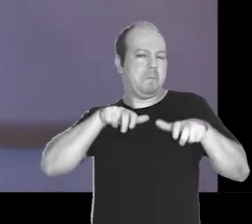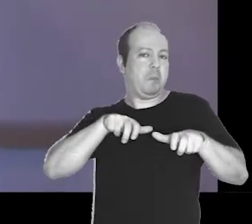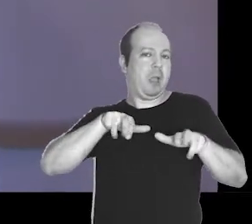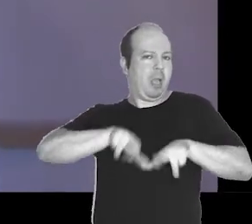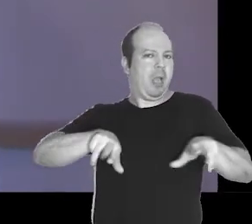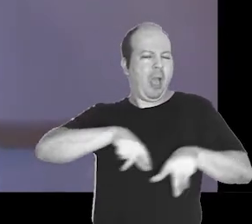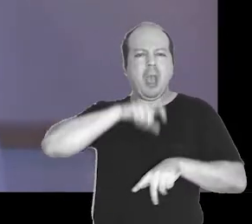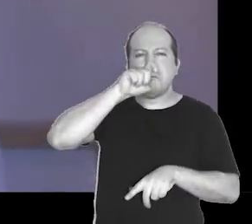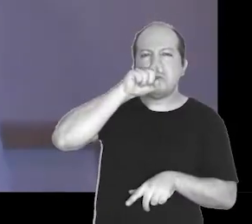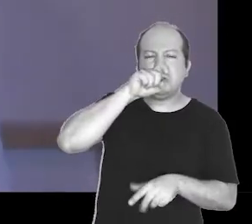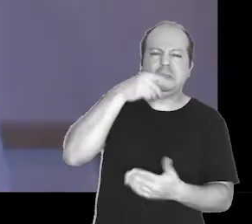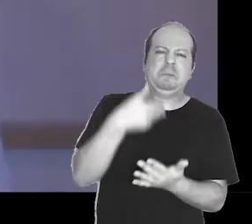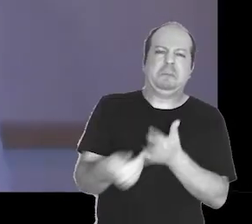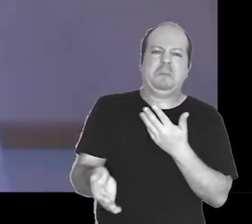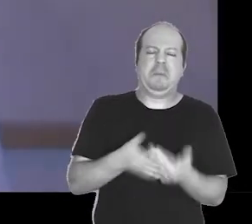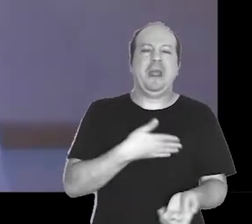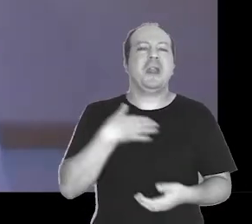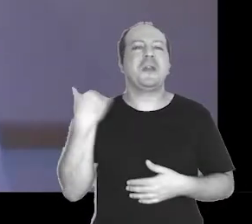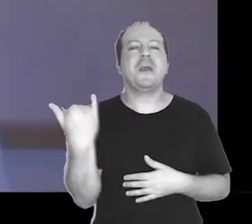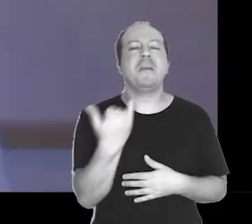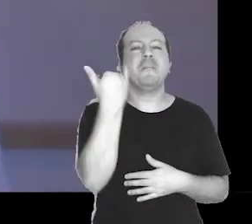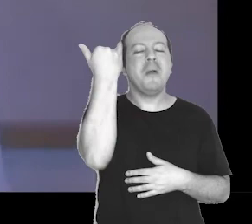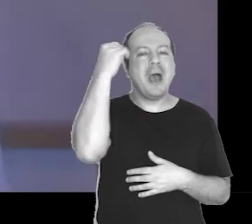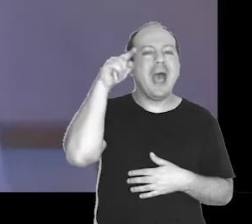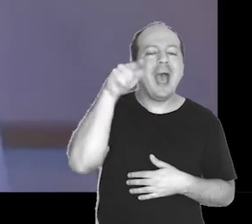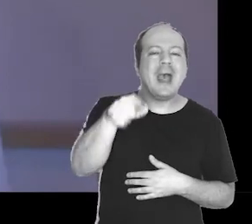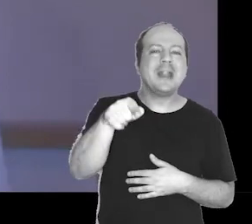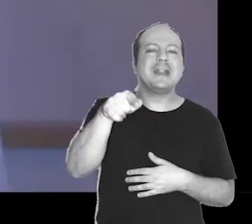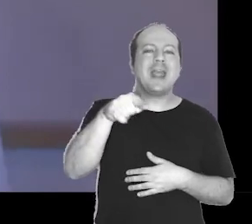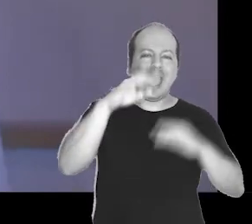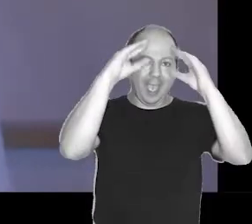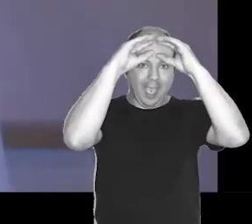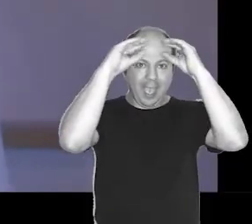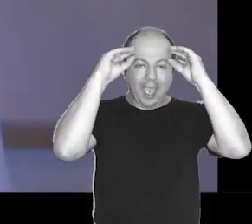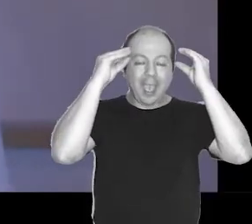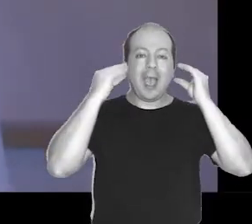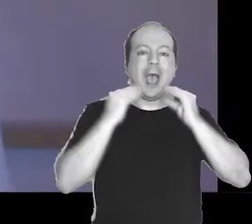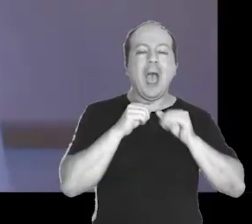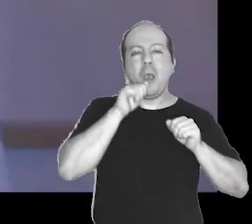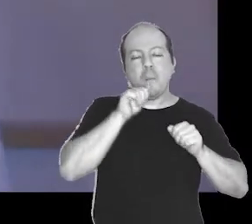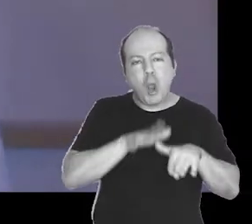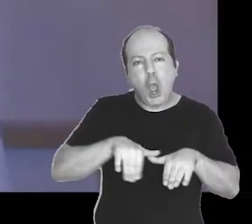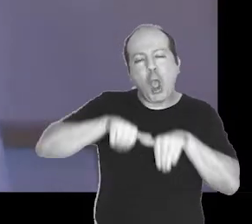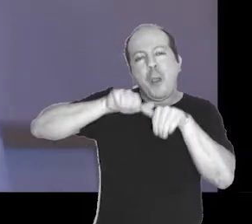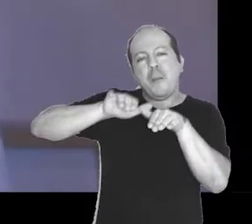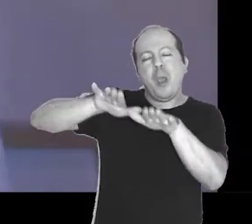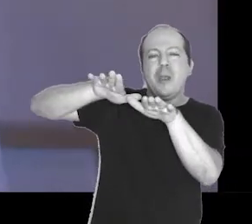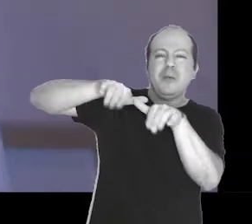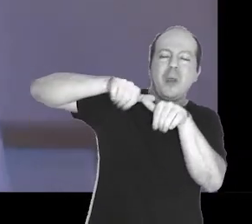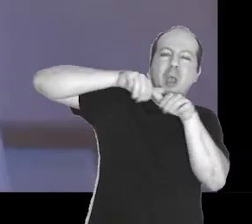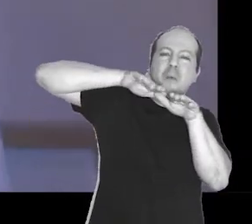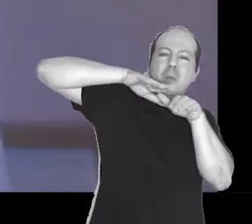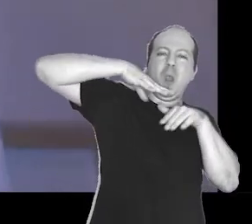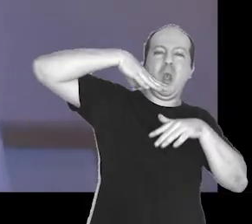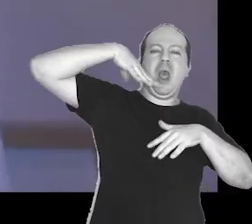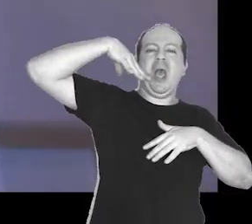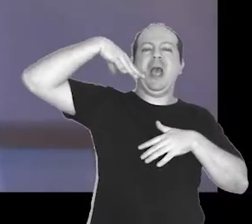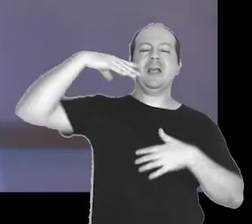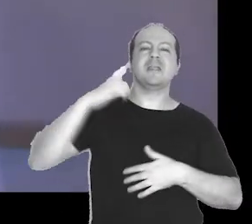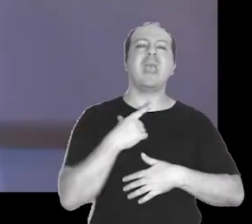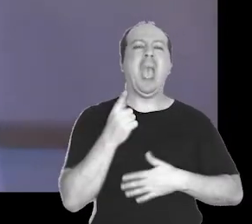Que importa? Leonardo abriu a boca de criança para um rabo de rapina e as edições seguintes do meu ensaio sobre